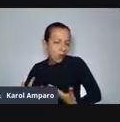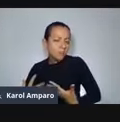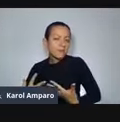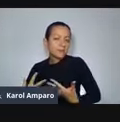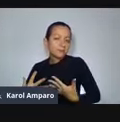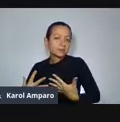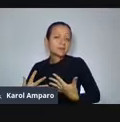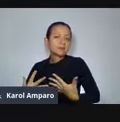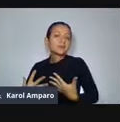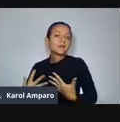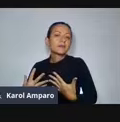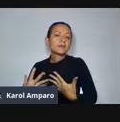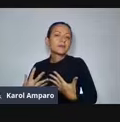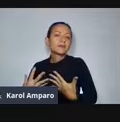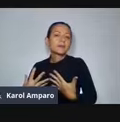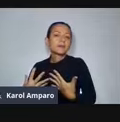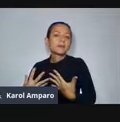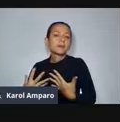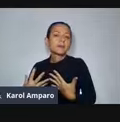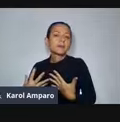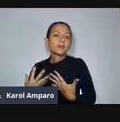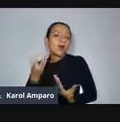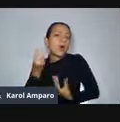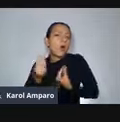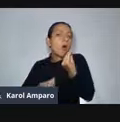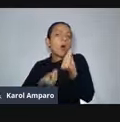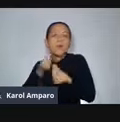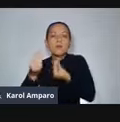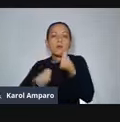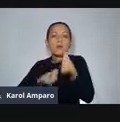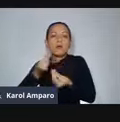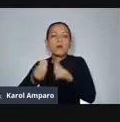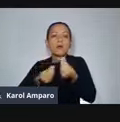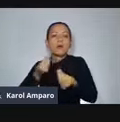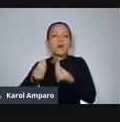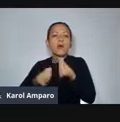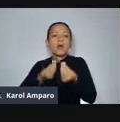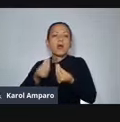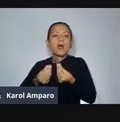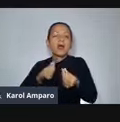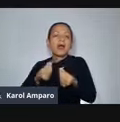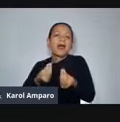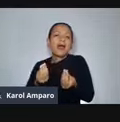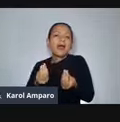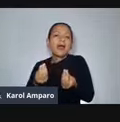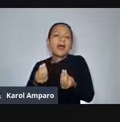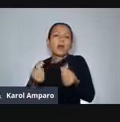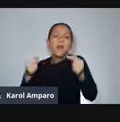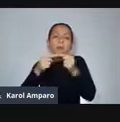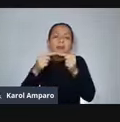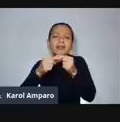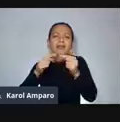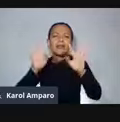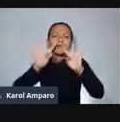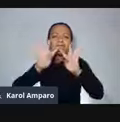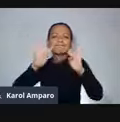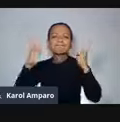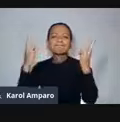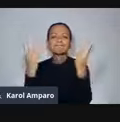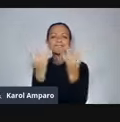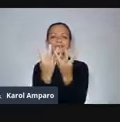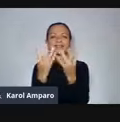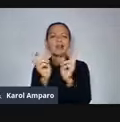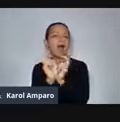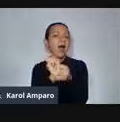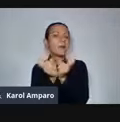como é que eu vou levar isso para dentro da roda mágica da capoeira?